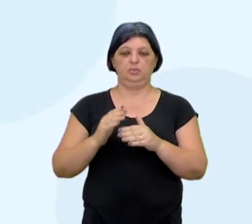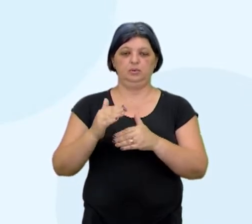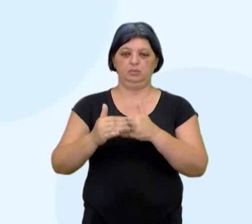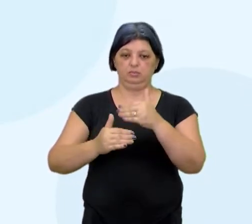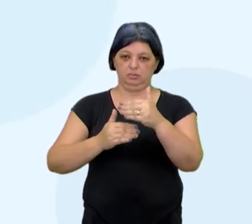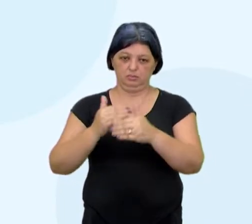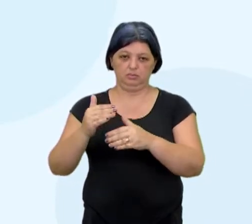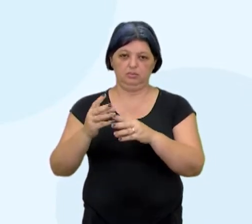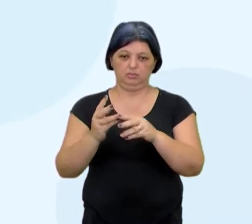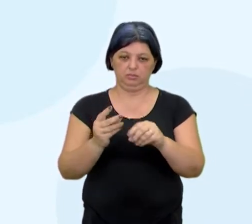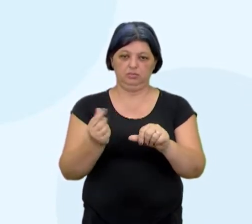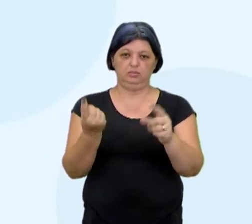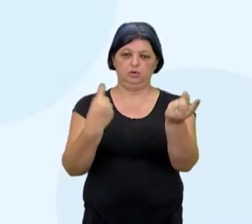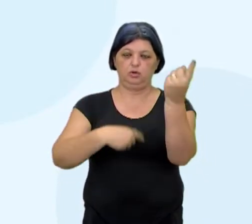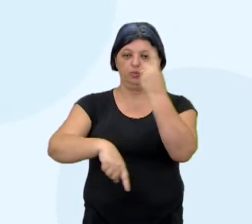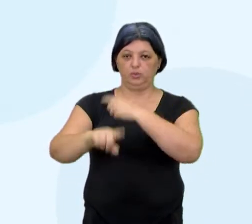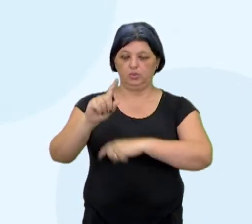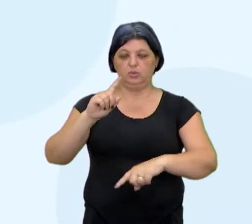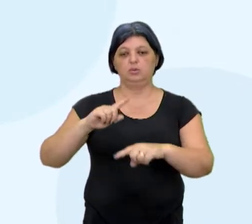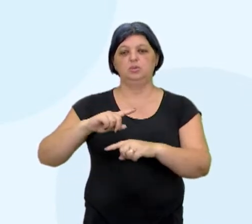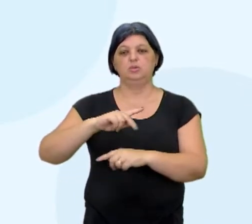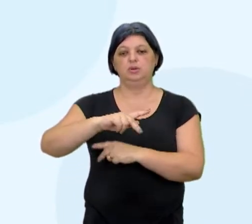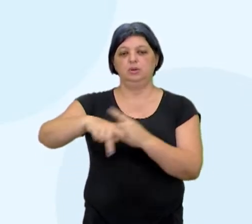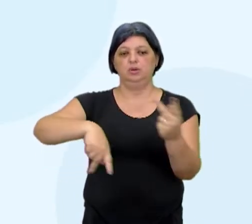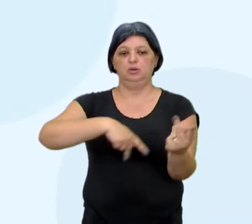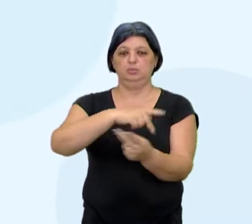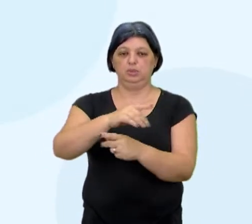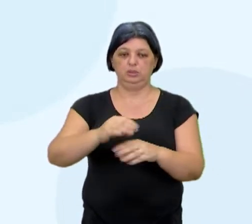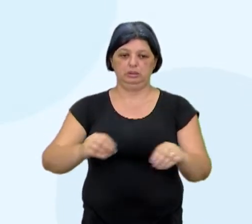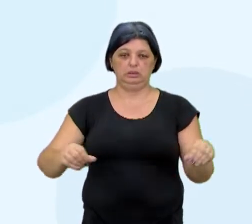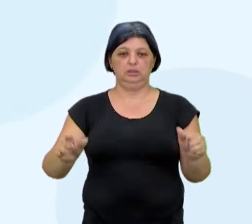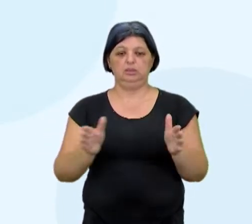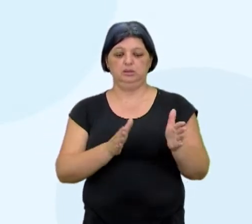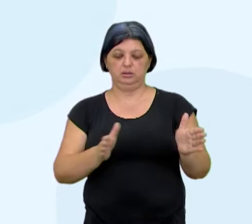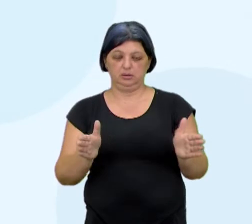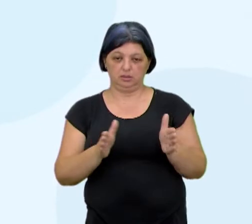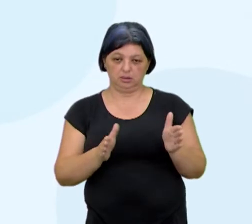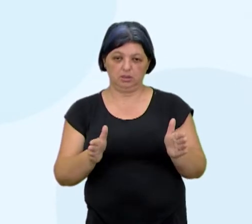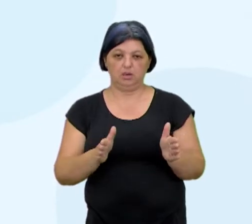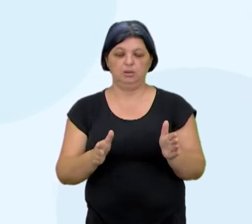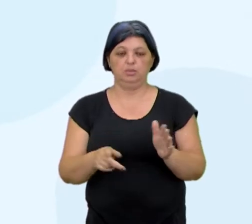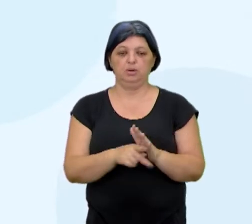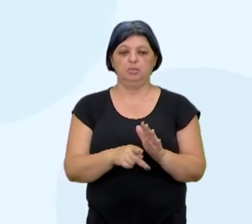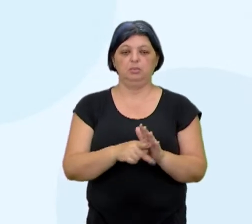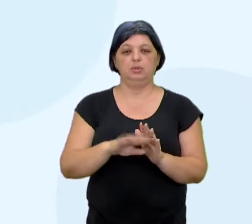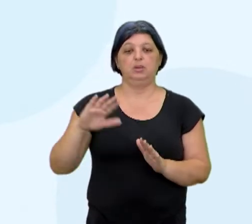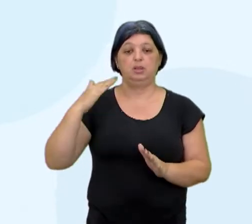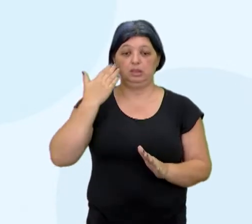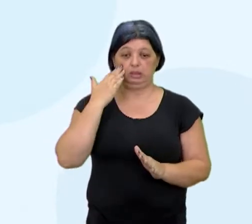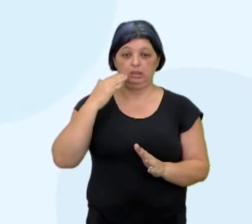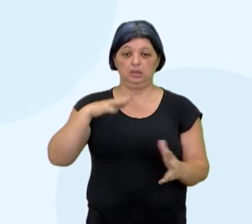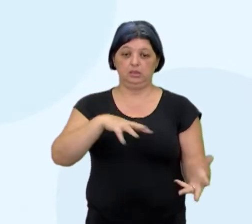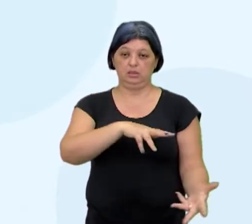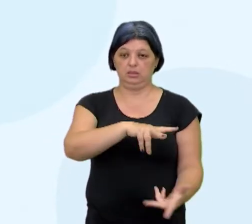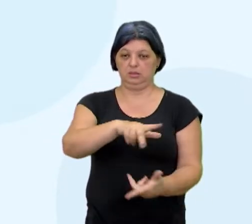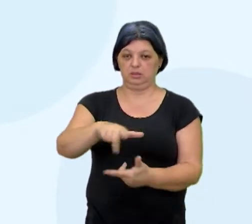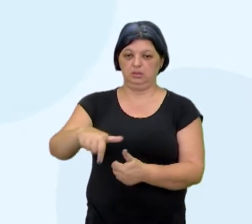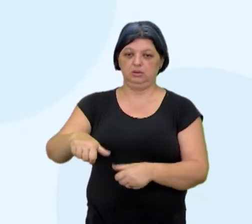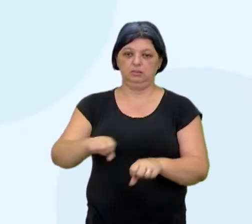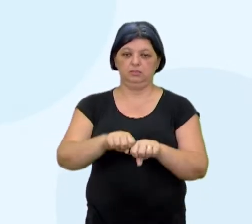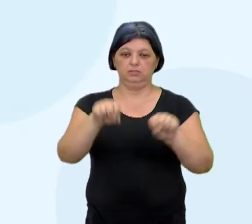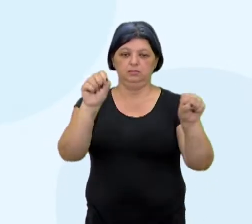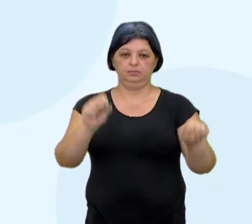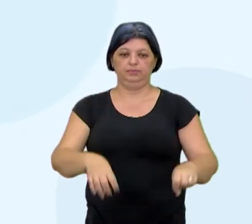do planeta Terra, trabalhando aí com a noção de tempo geológico, entendendo que a Terra é um sistema com